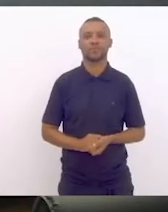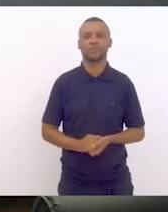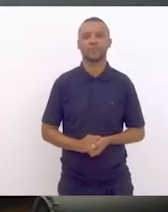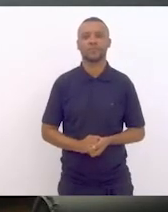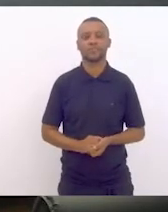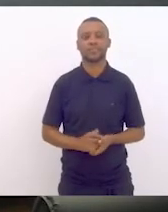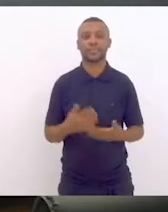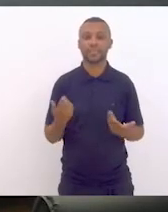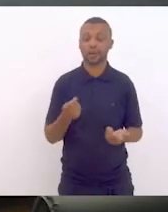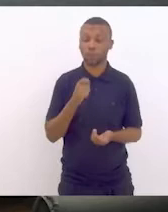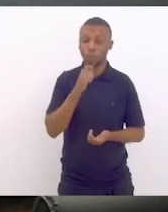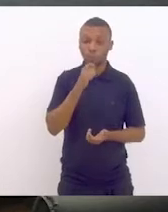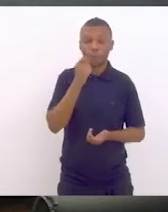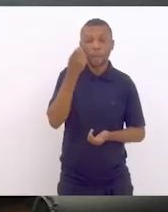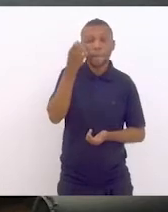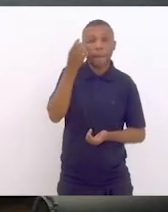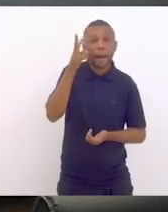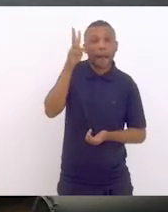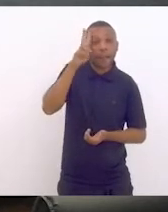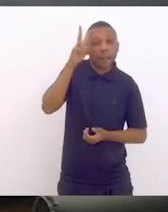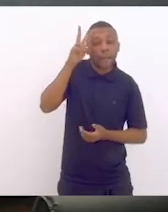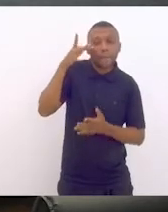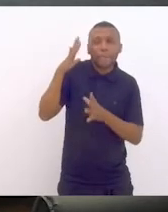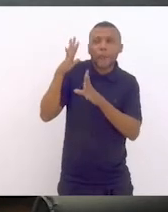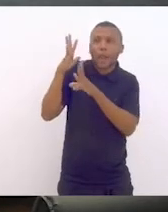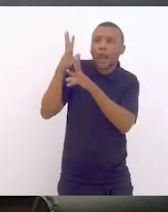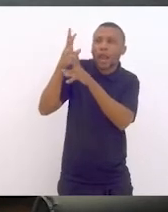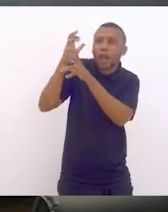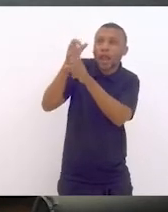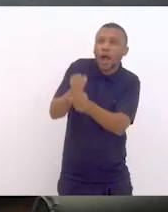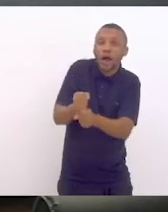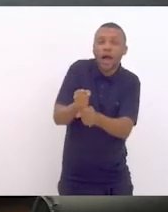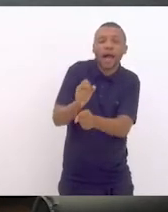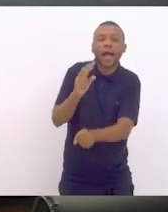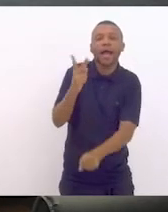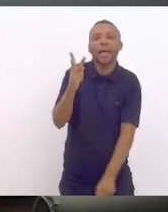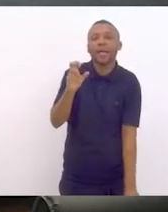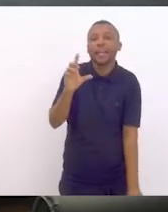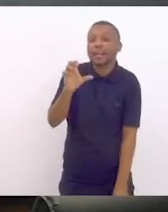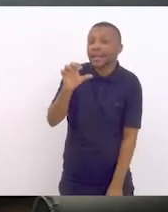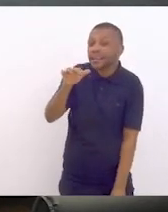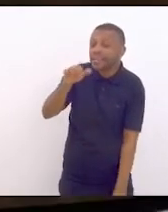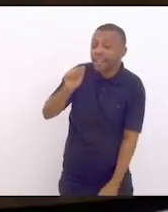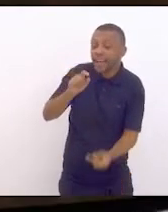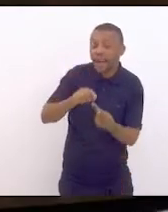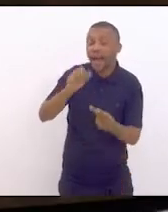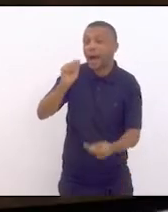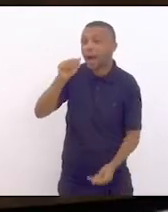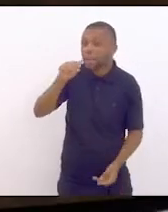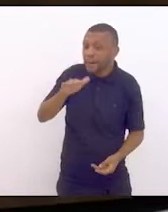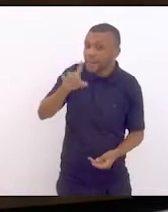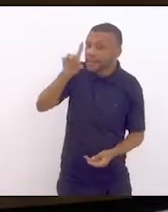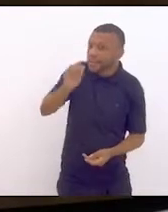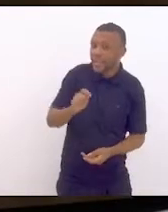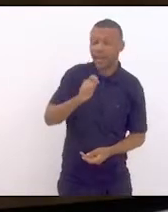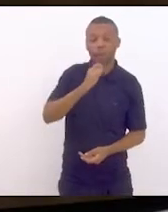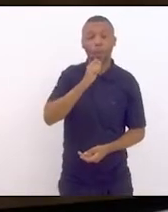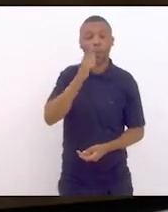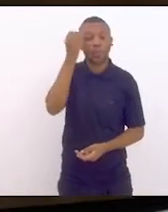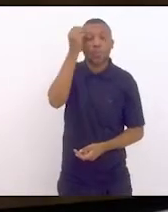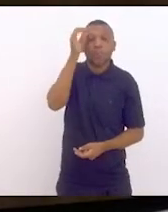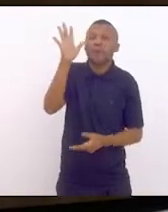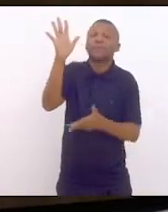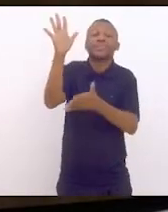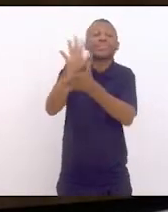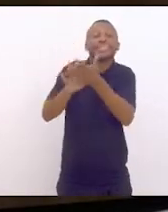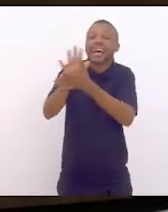eu não tenho mais memória para nem Helena nem Amanda. Nem Helena, nem Amanda, não me lembro de